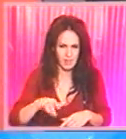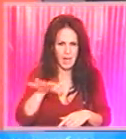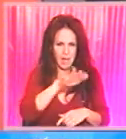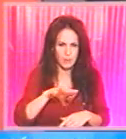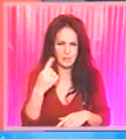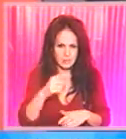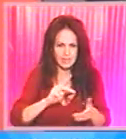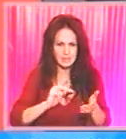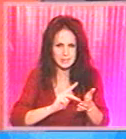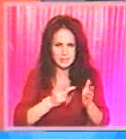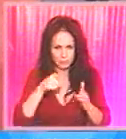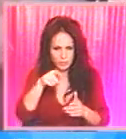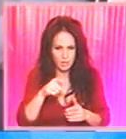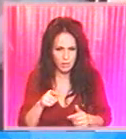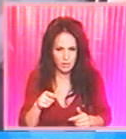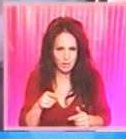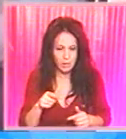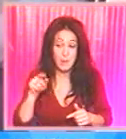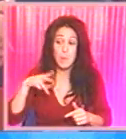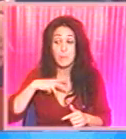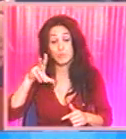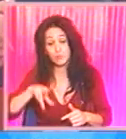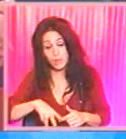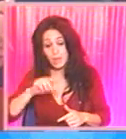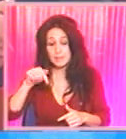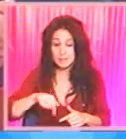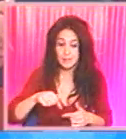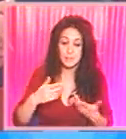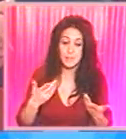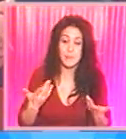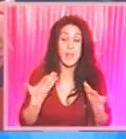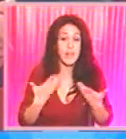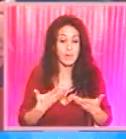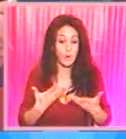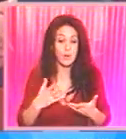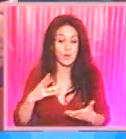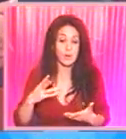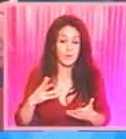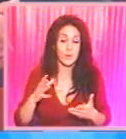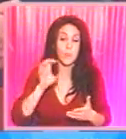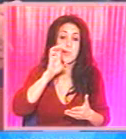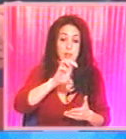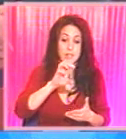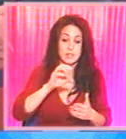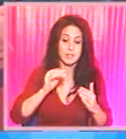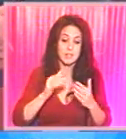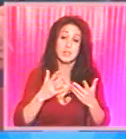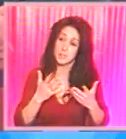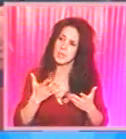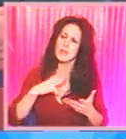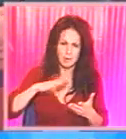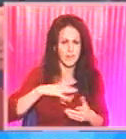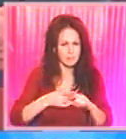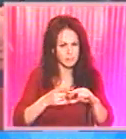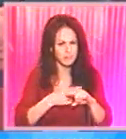locais onde está essa tecnologia implantada? Portugal, podemos dizer que atualmente é dos países com maior receptividade